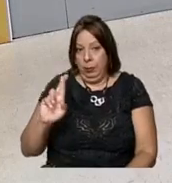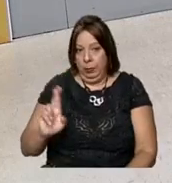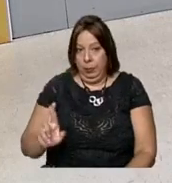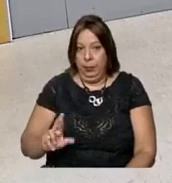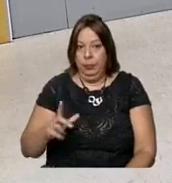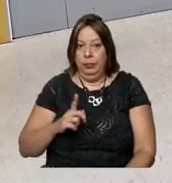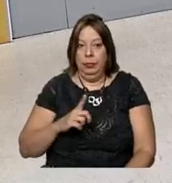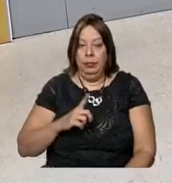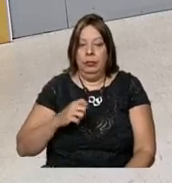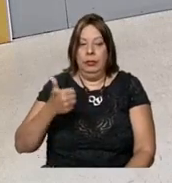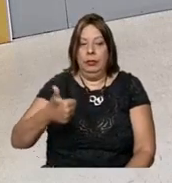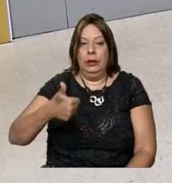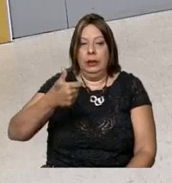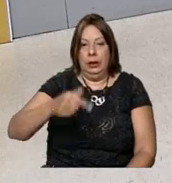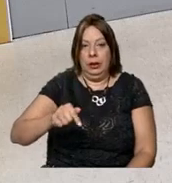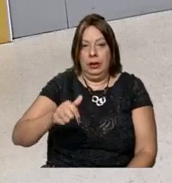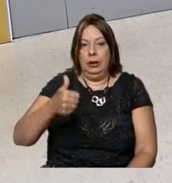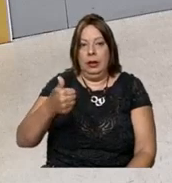agora,